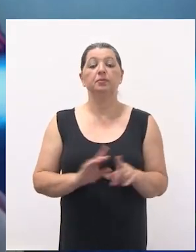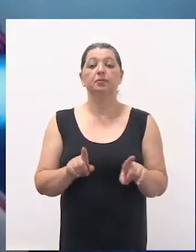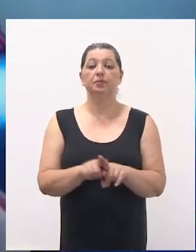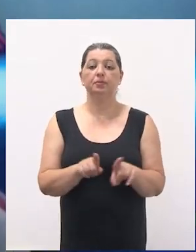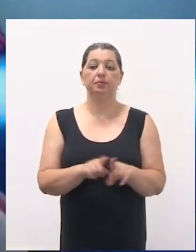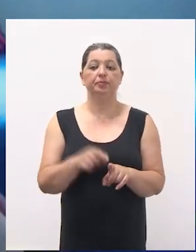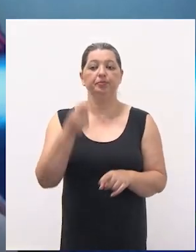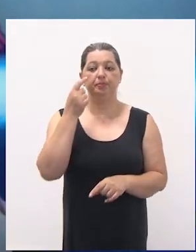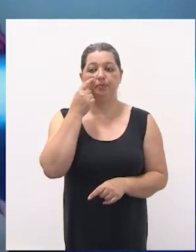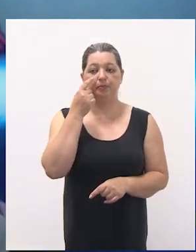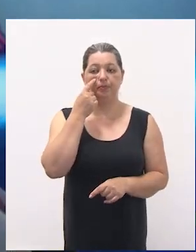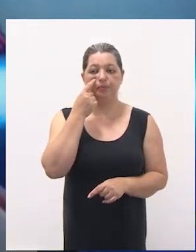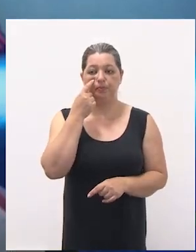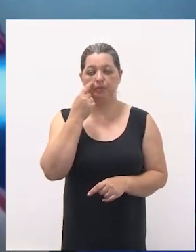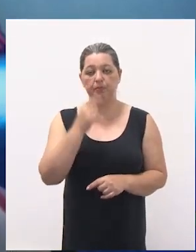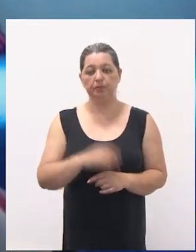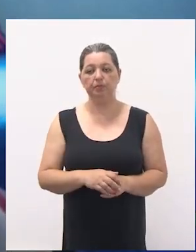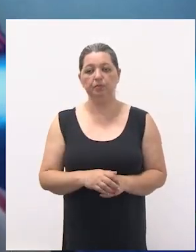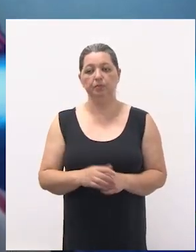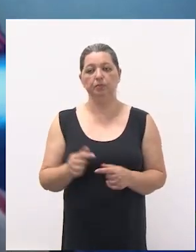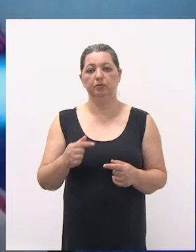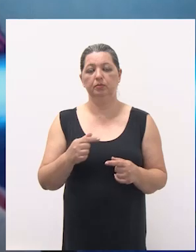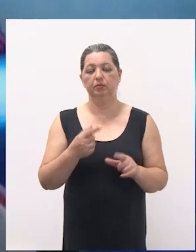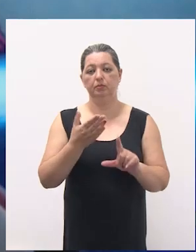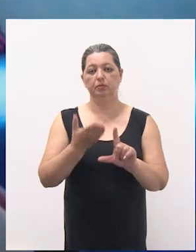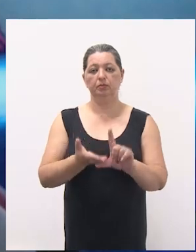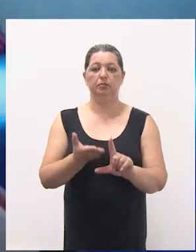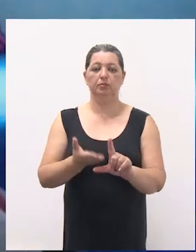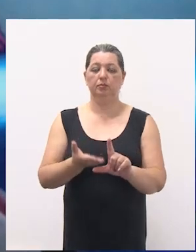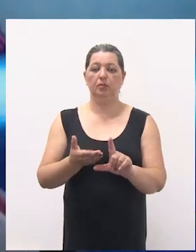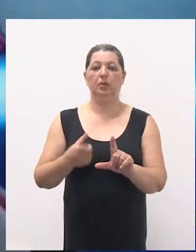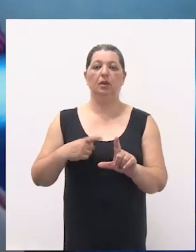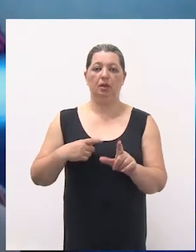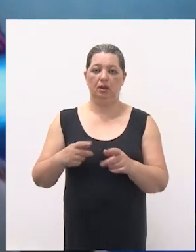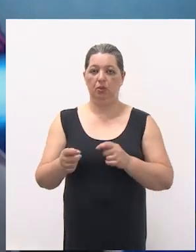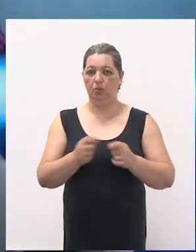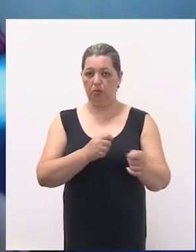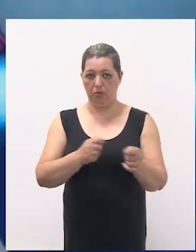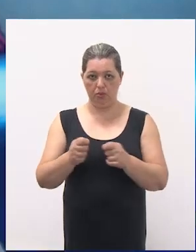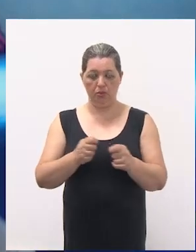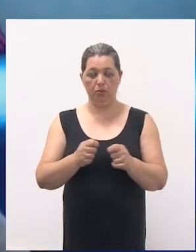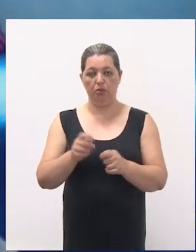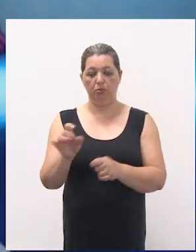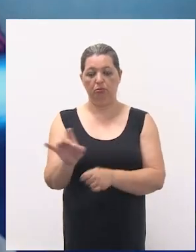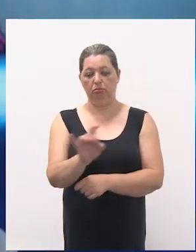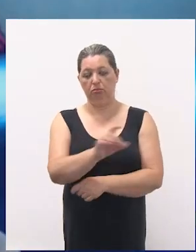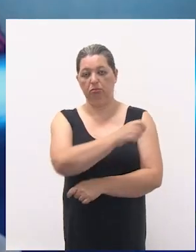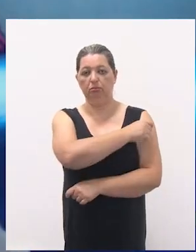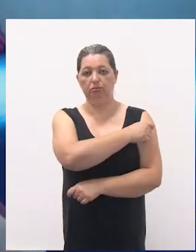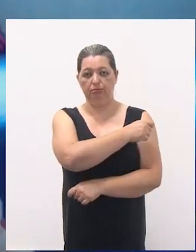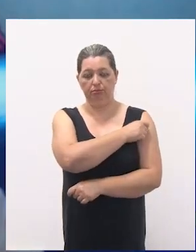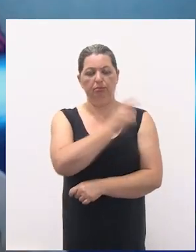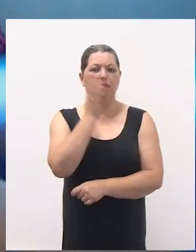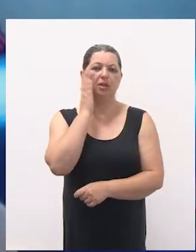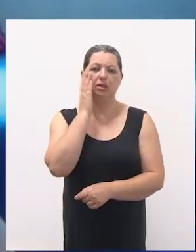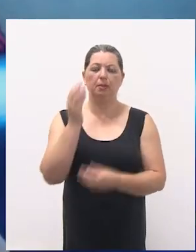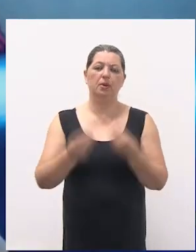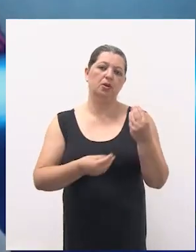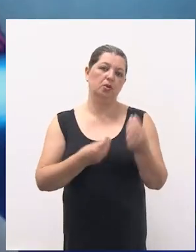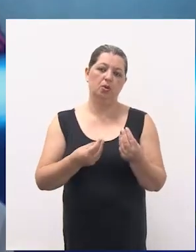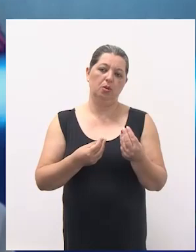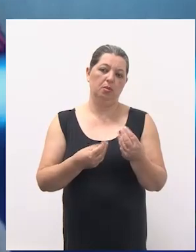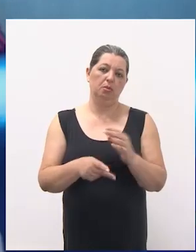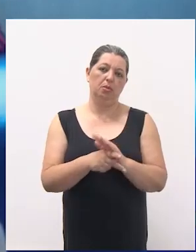ver, você no Google Classroom, você tem o controle dos alunos no sentido de saber se eles